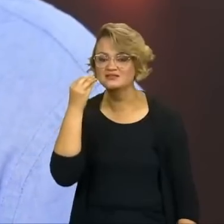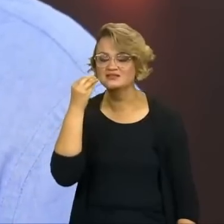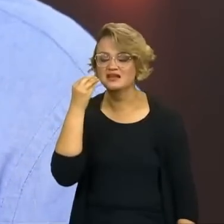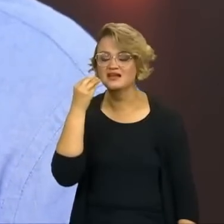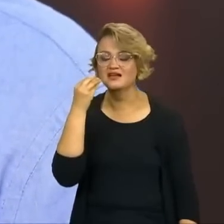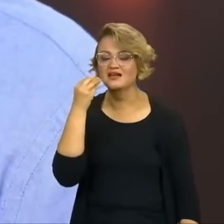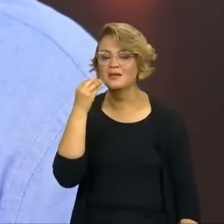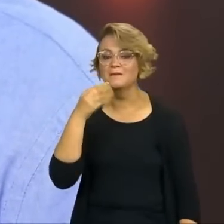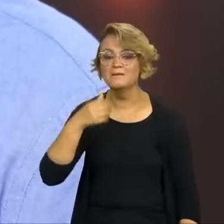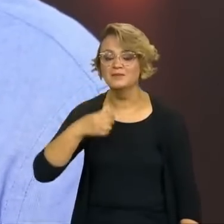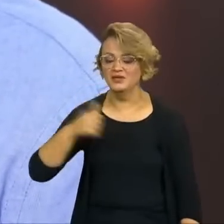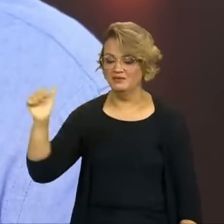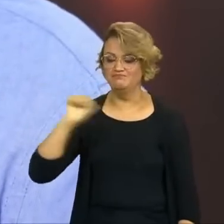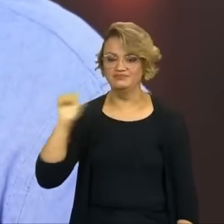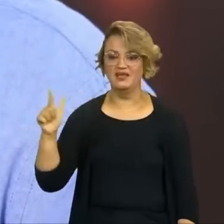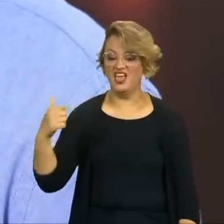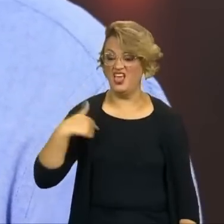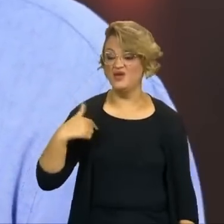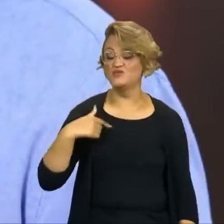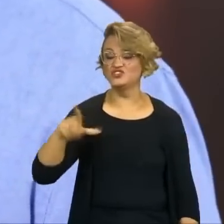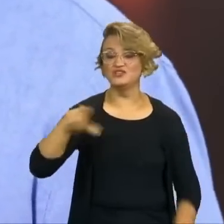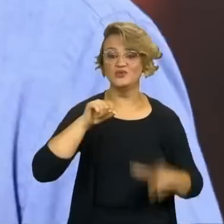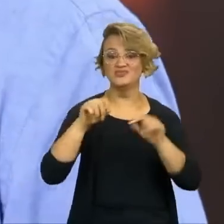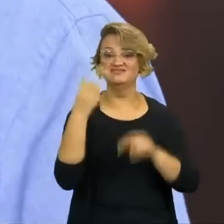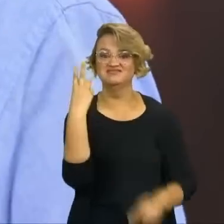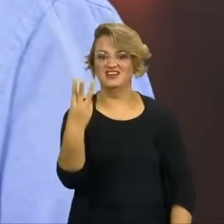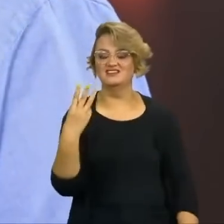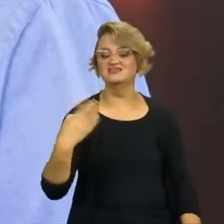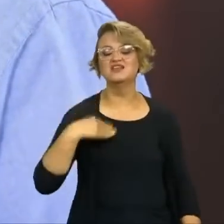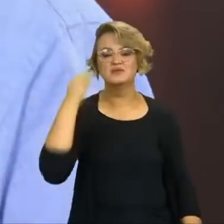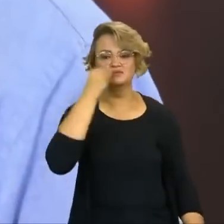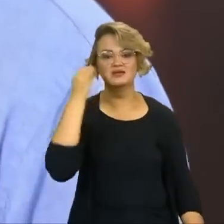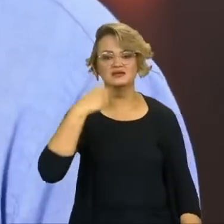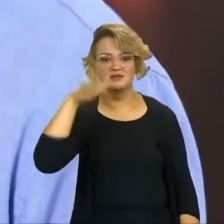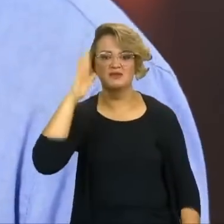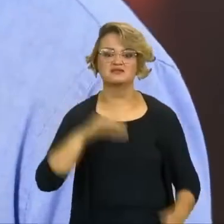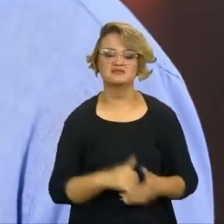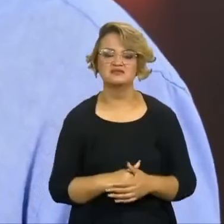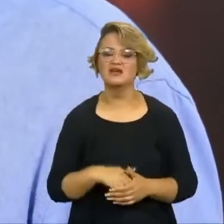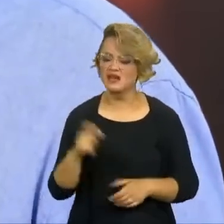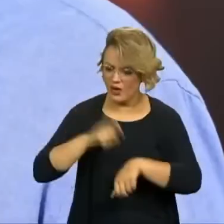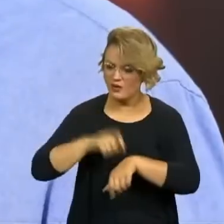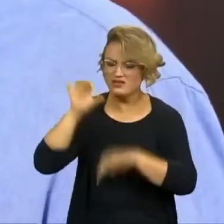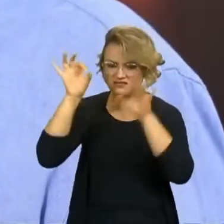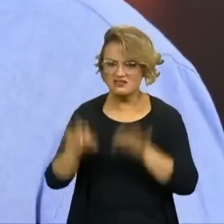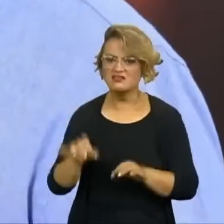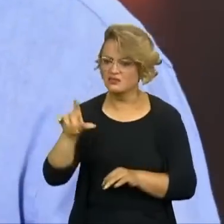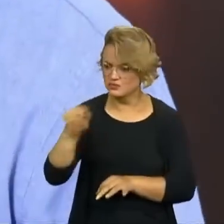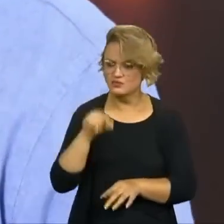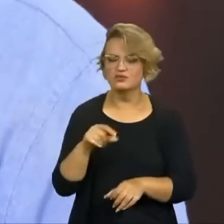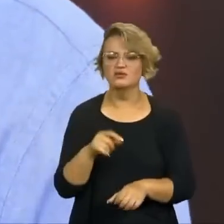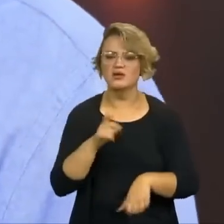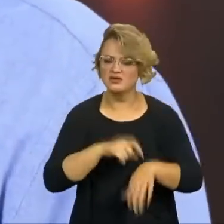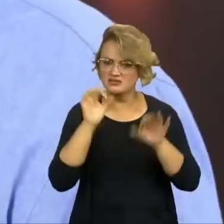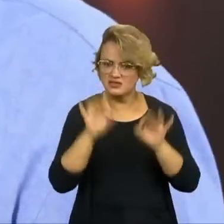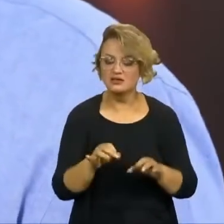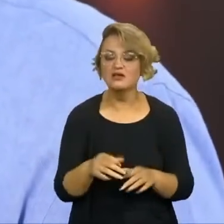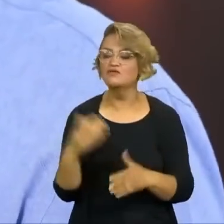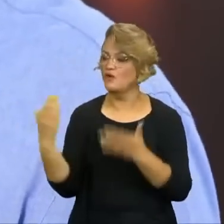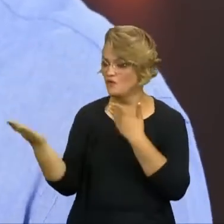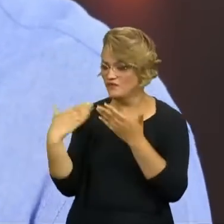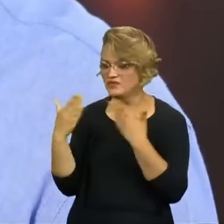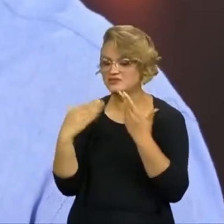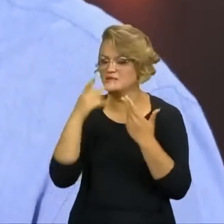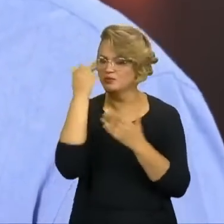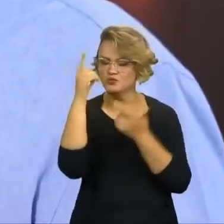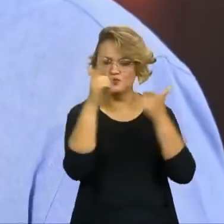três. Sabe? Então, eu vou escolher no momento certo, na hora certa, então, vou conversar com muita gente, vou